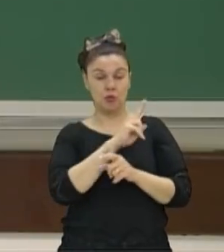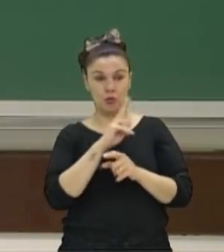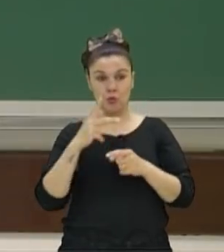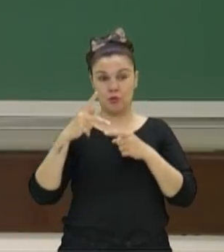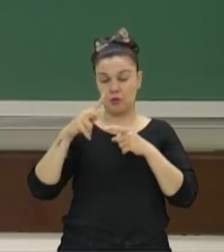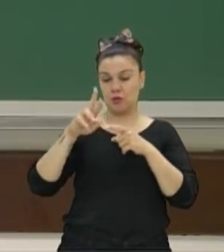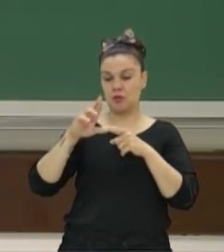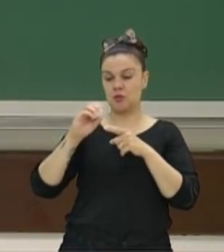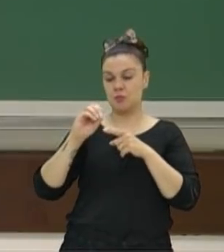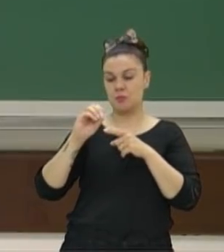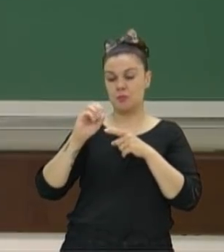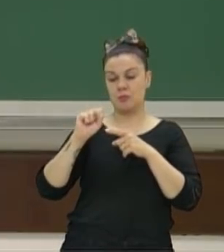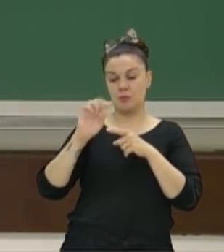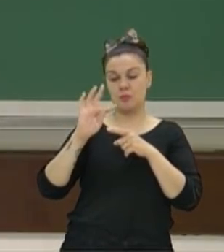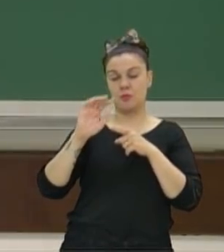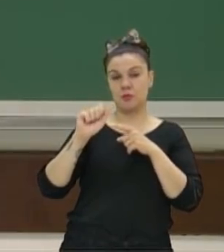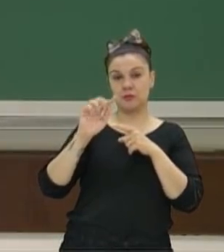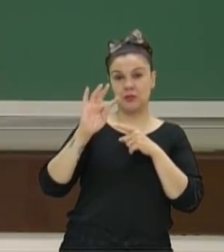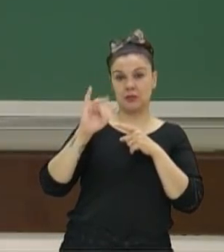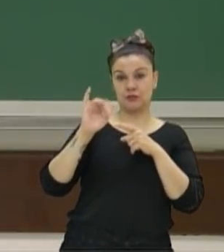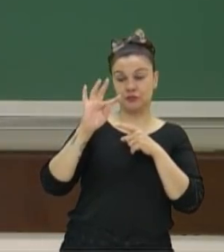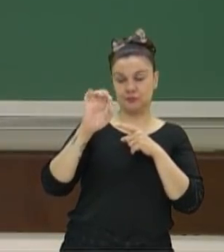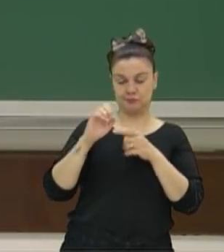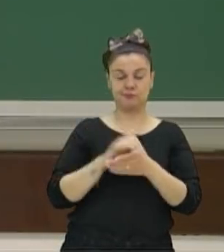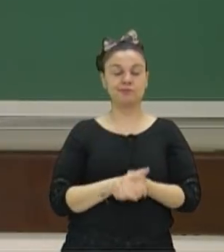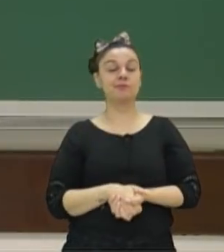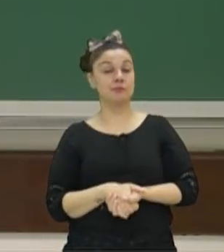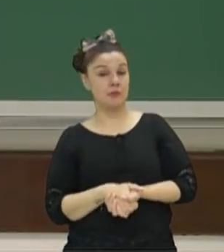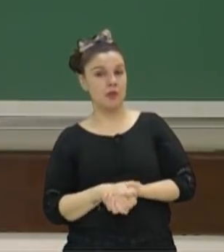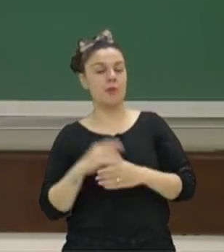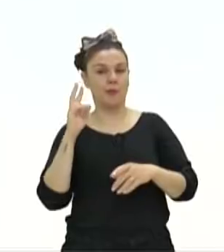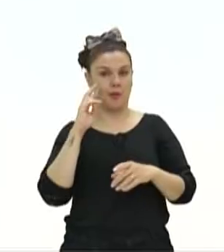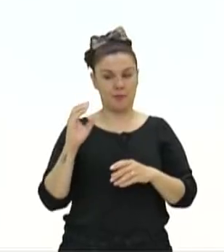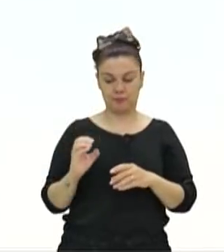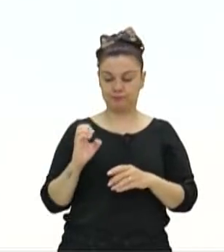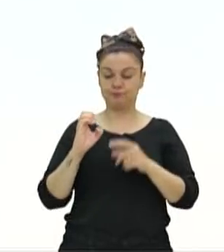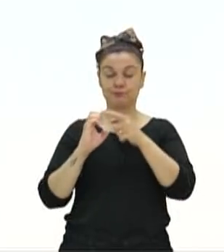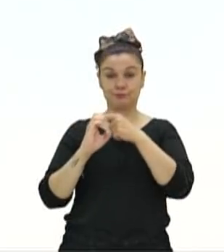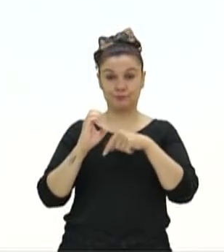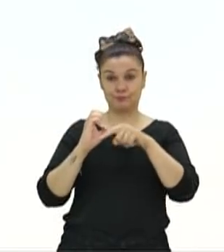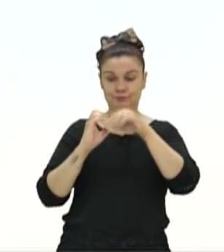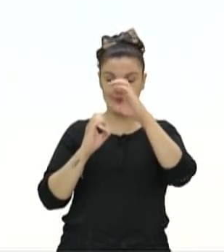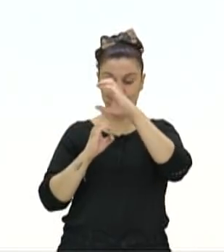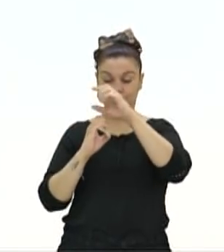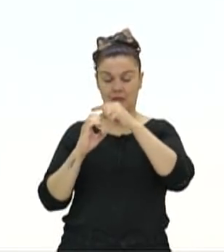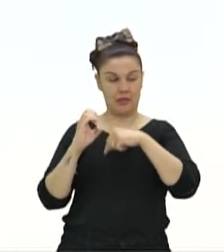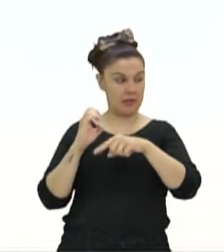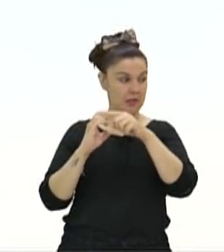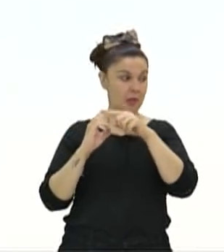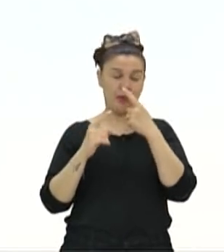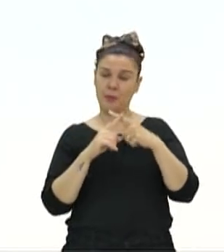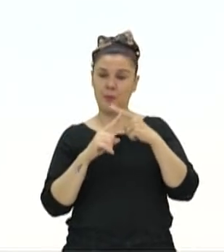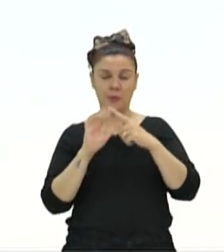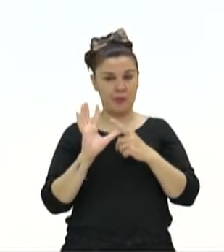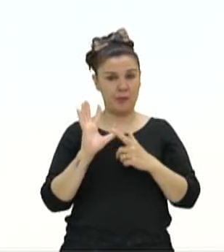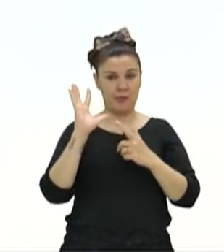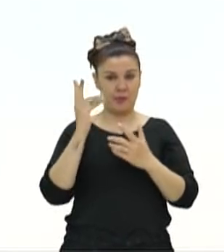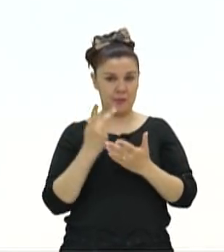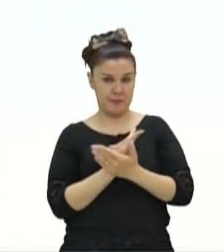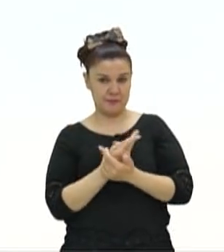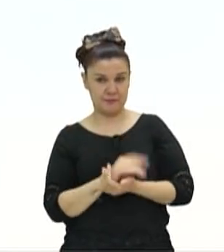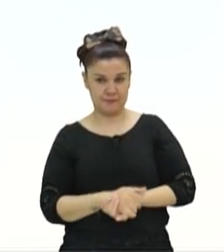chamada prostatite. O nome já sugere, né? Inflamação da próstata, tá? Por que isso